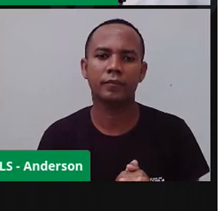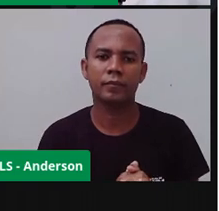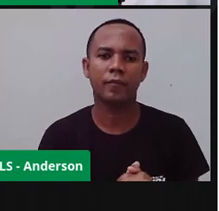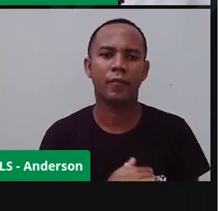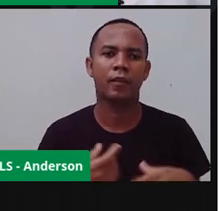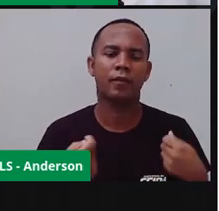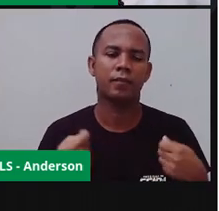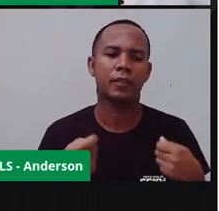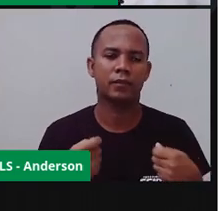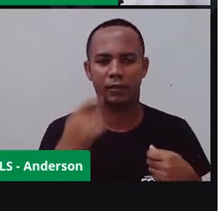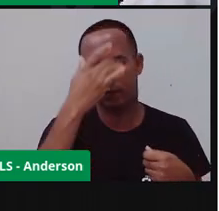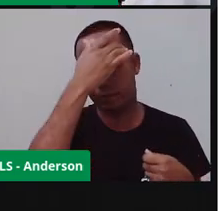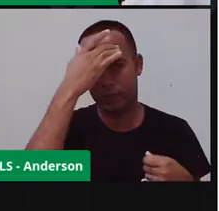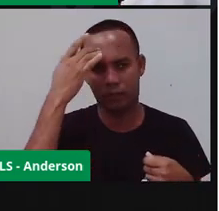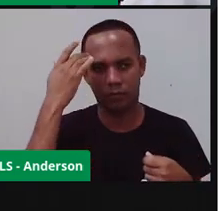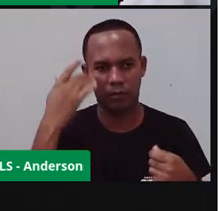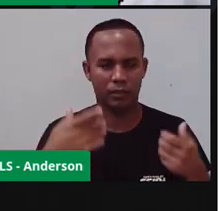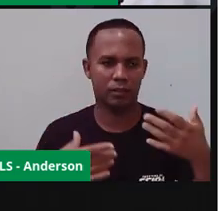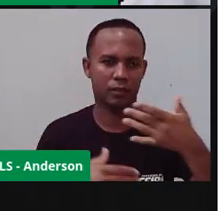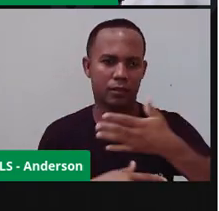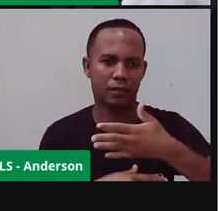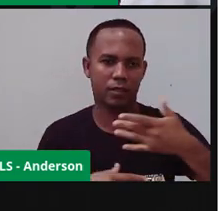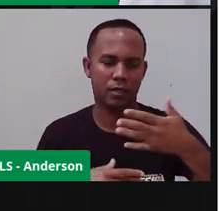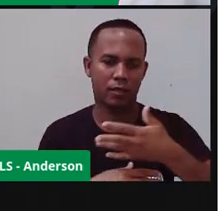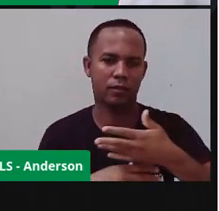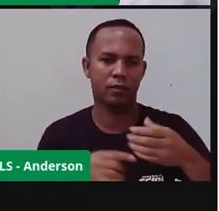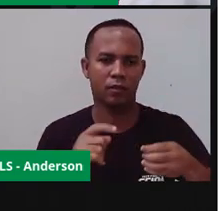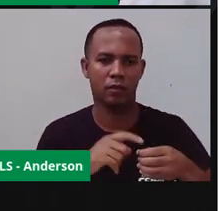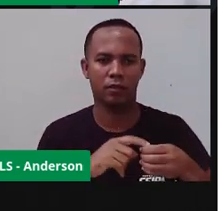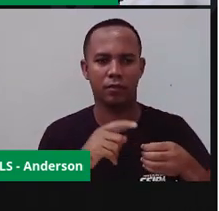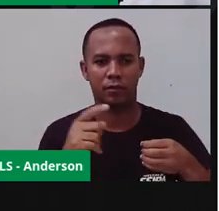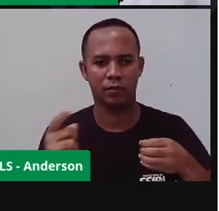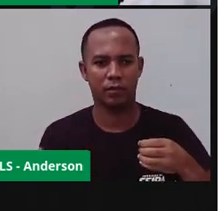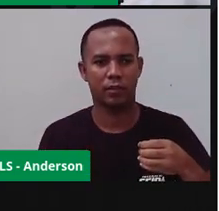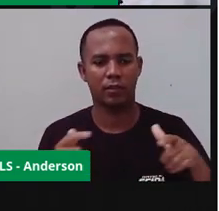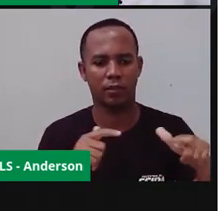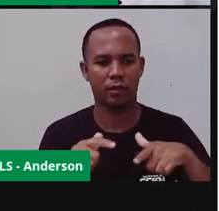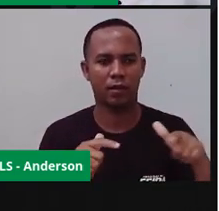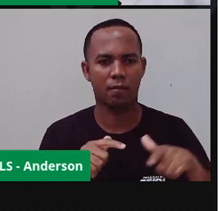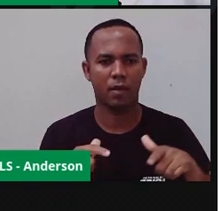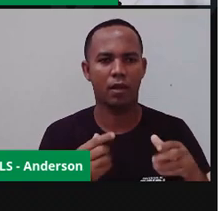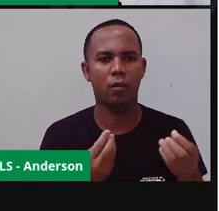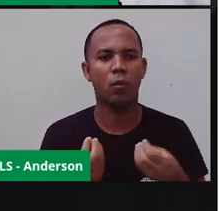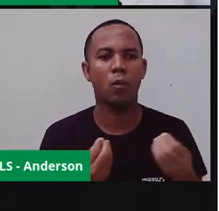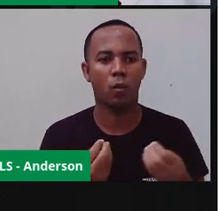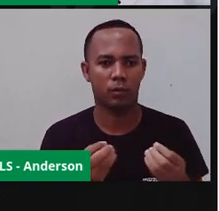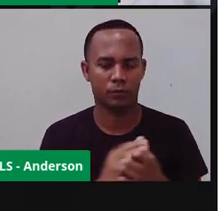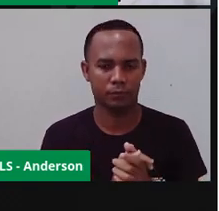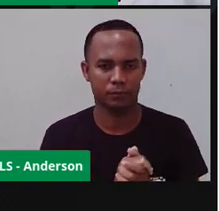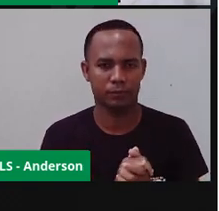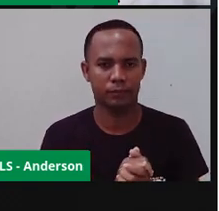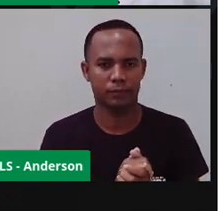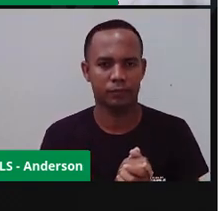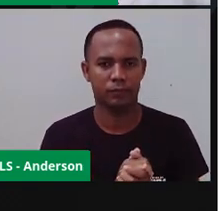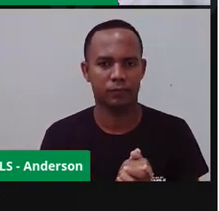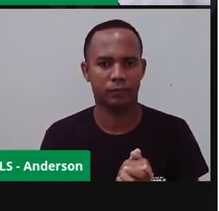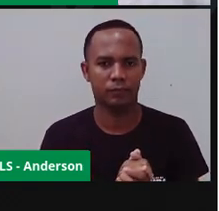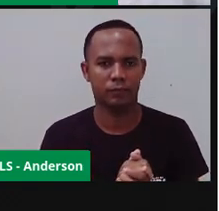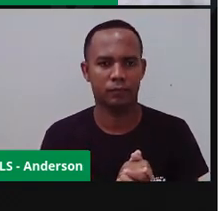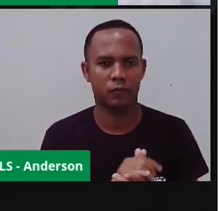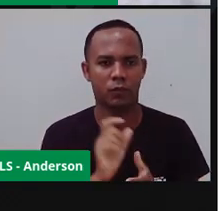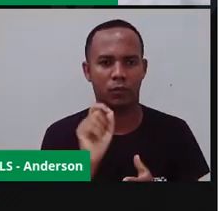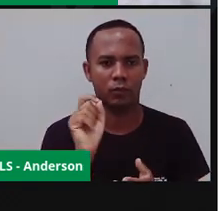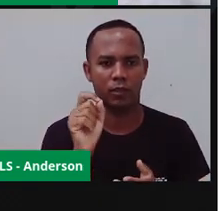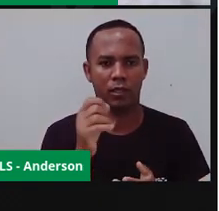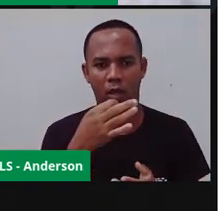para conseguir um emprego, porque elas não têm o quê? Elas não são assistidas pelo governo, né? Então, isso aí